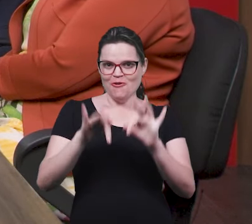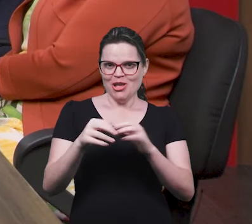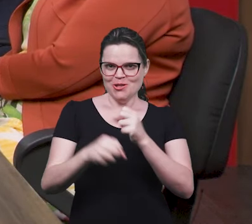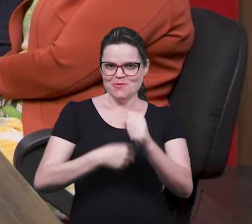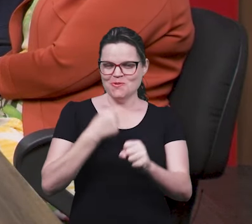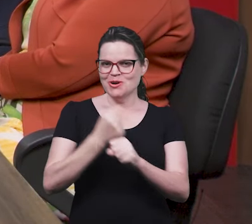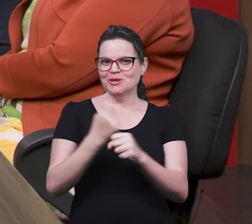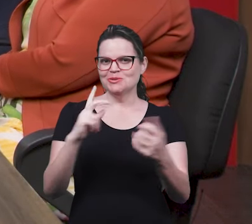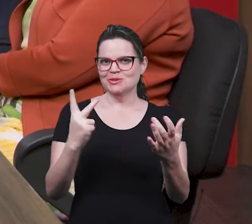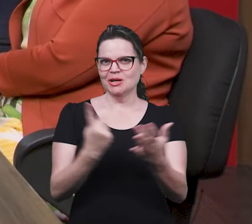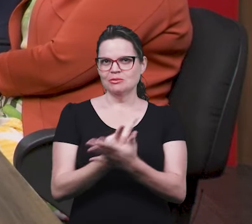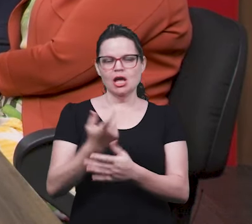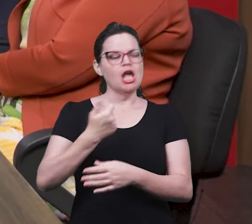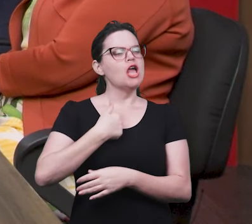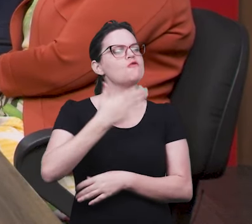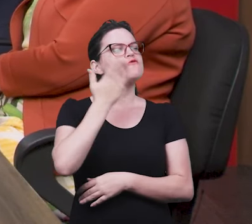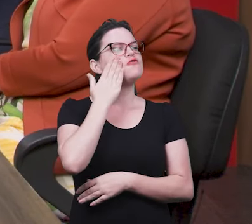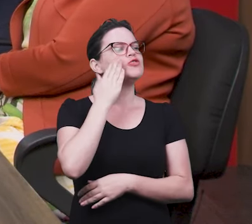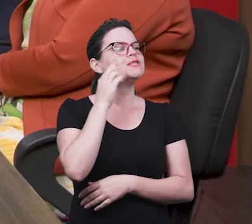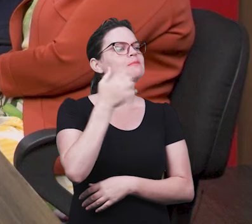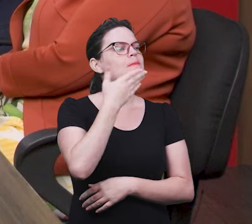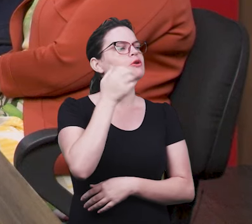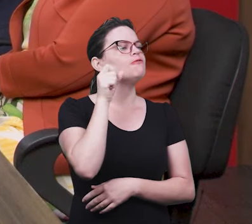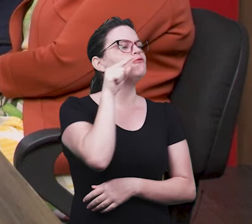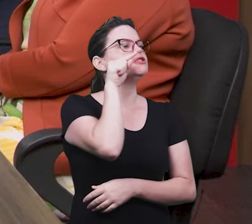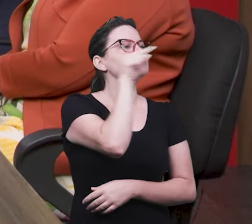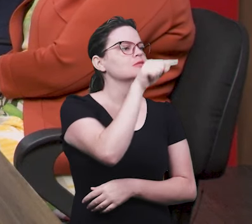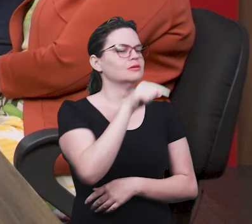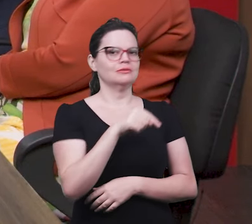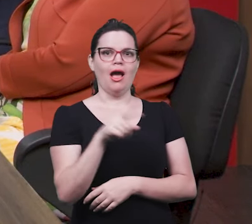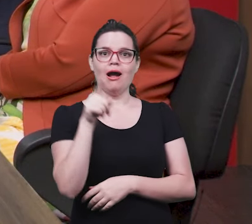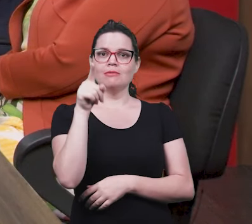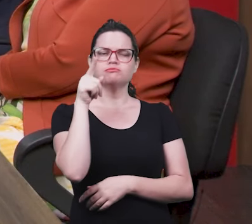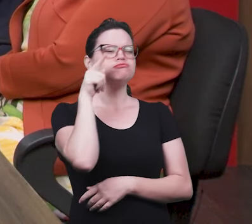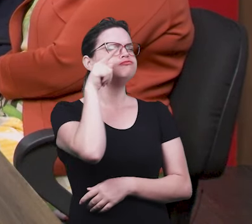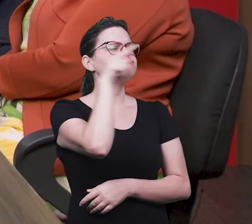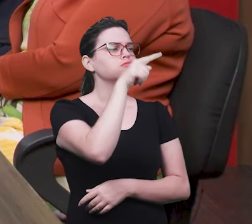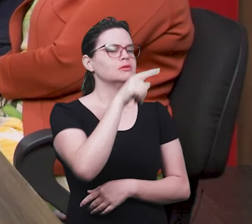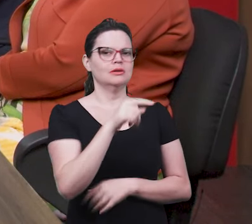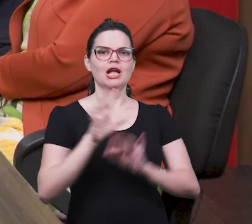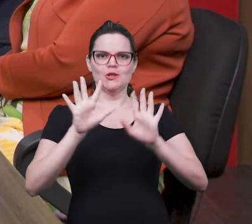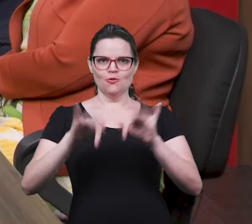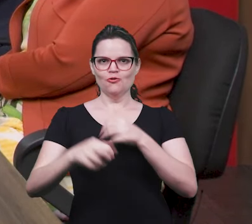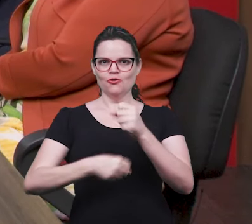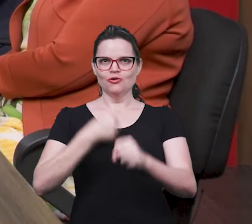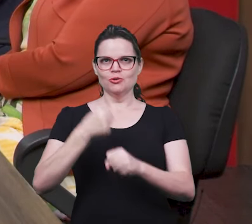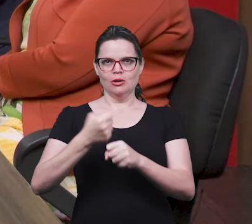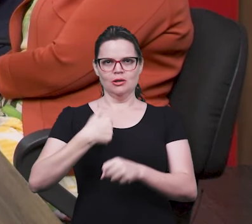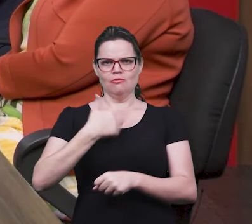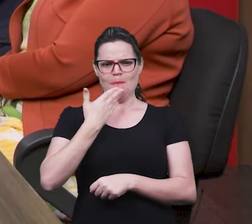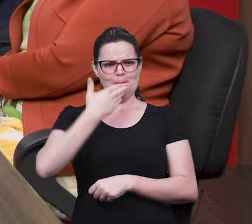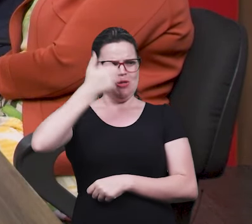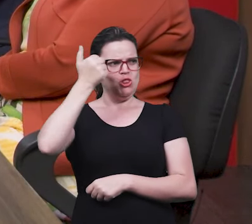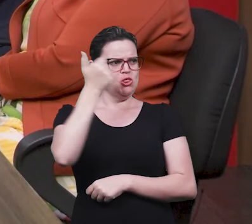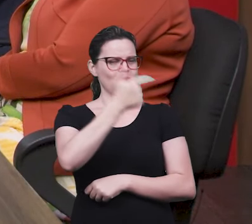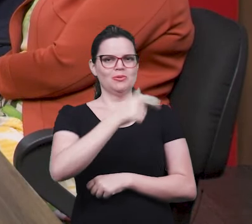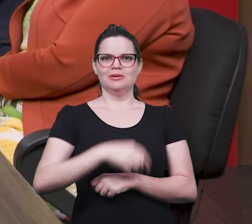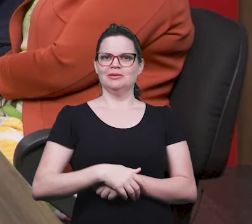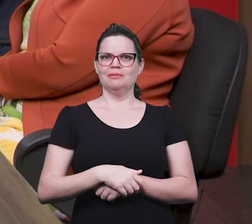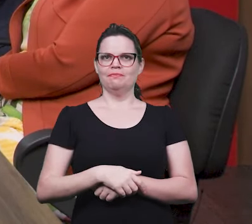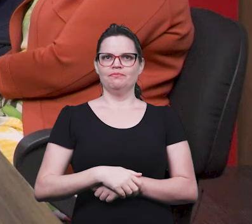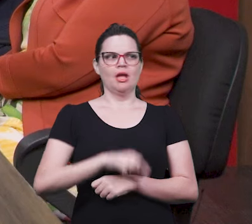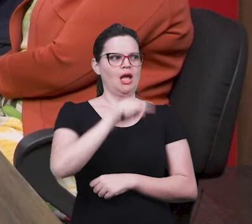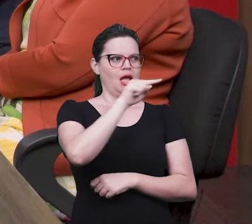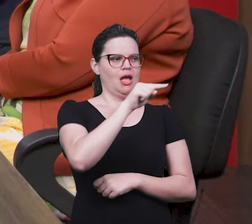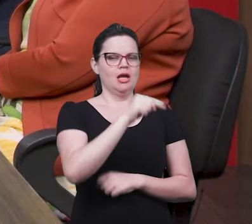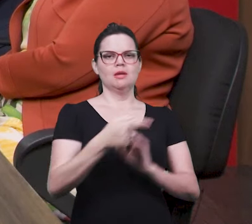No final do ano, eu vou saber essa matéria mais que você. E no final do ano eu era melhor que ele. Ele dava os